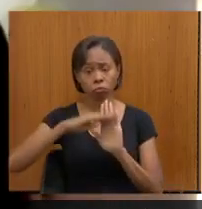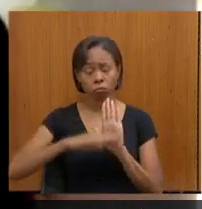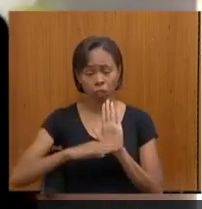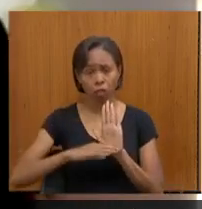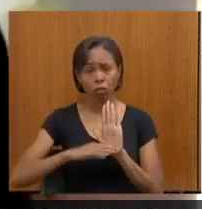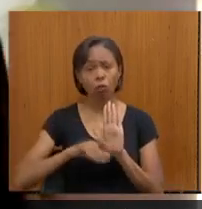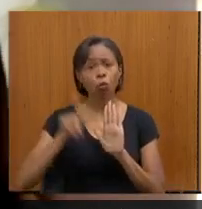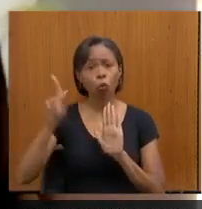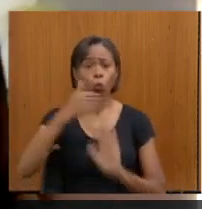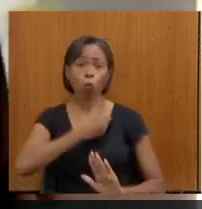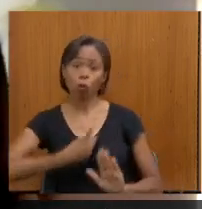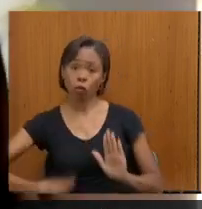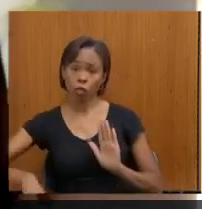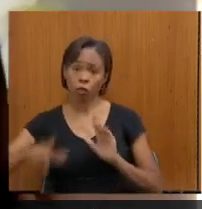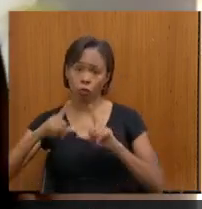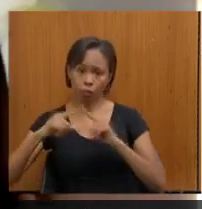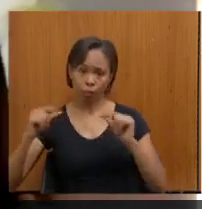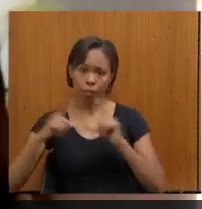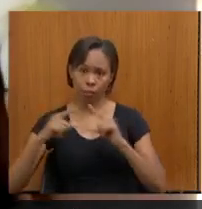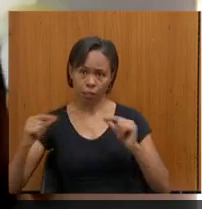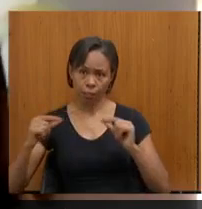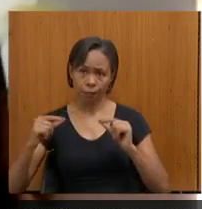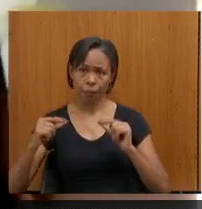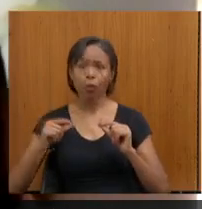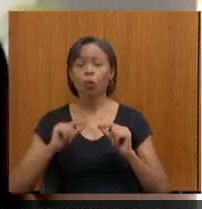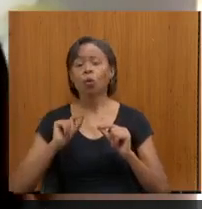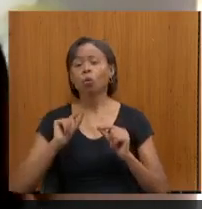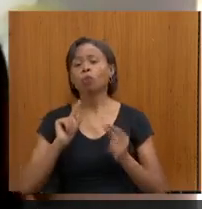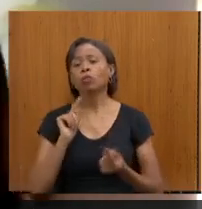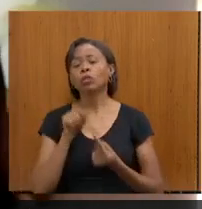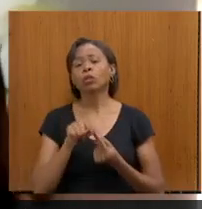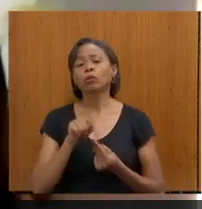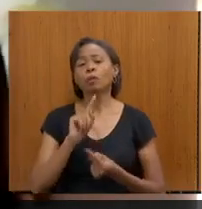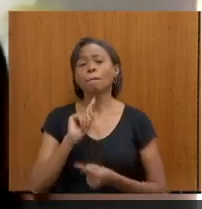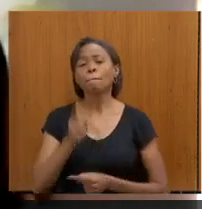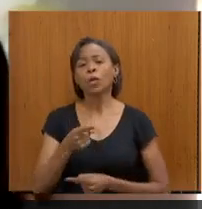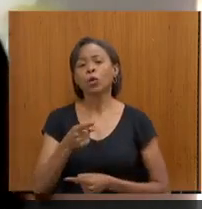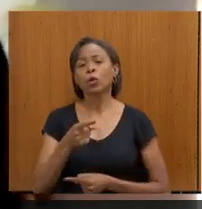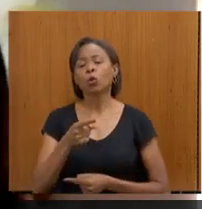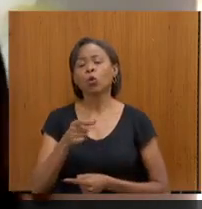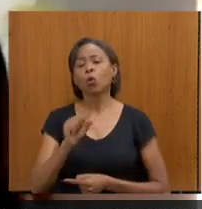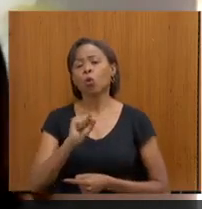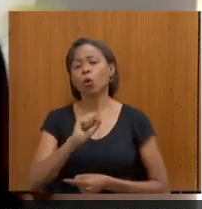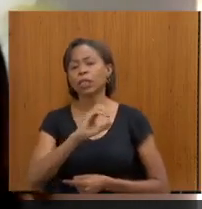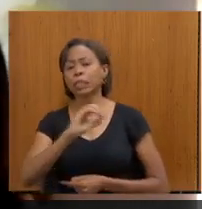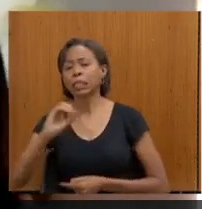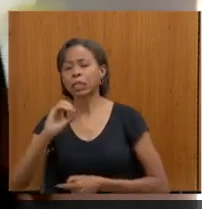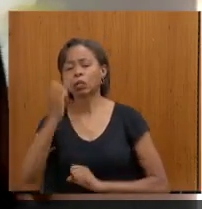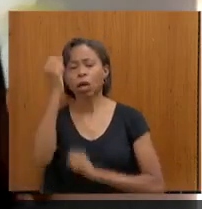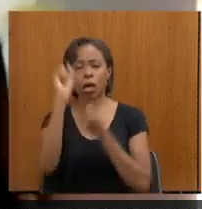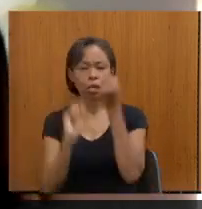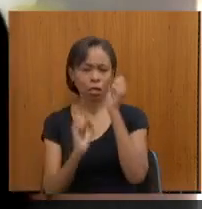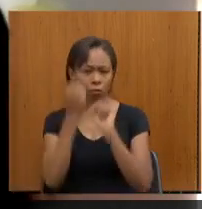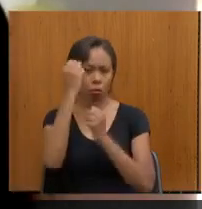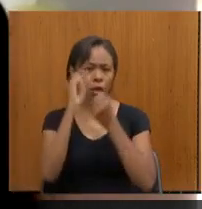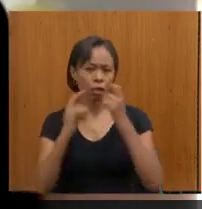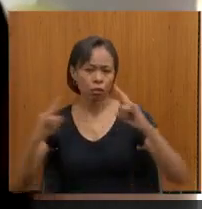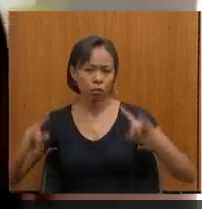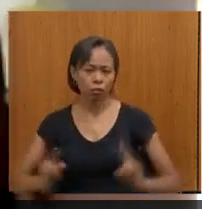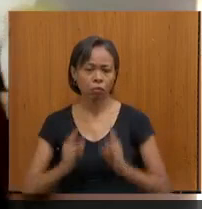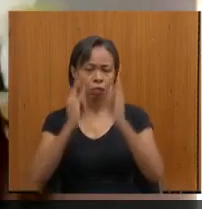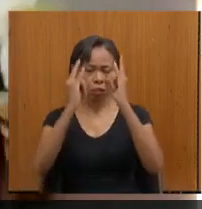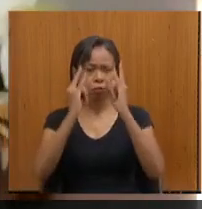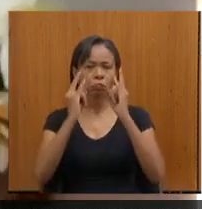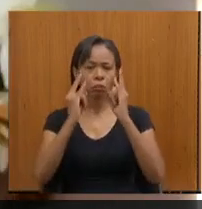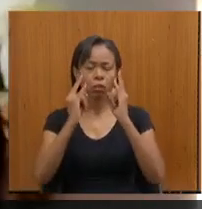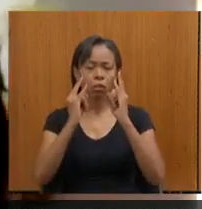governador de Brasília para 1.800 uma termoelétrica de 1.800 toneladas de